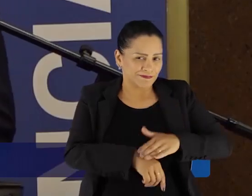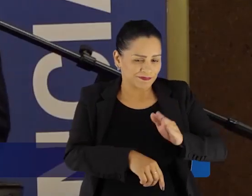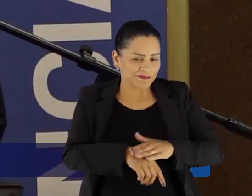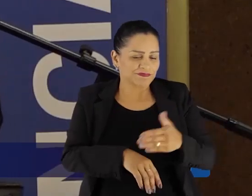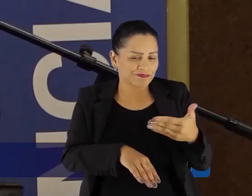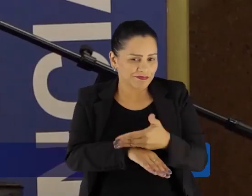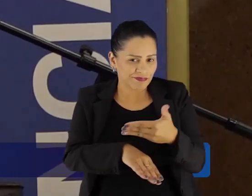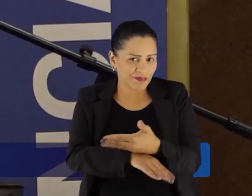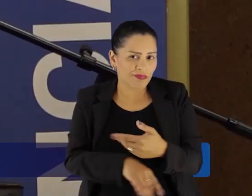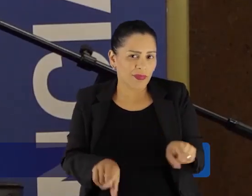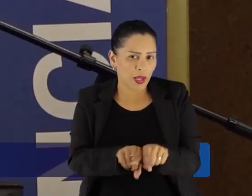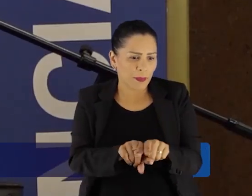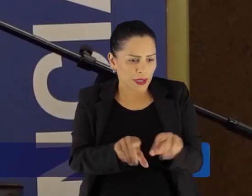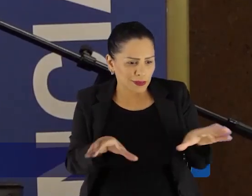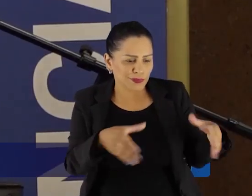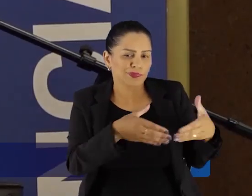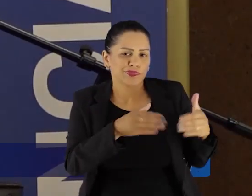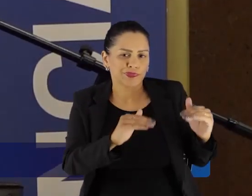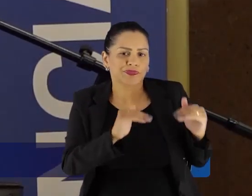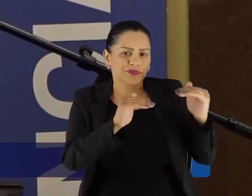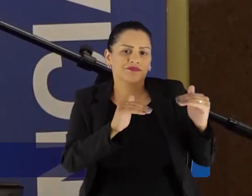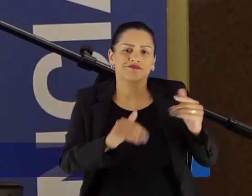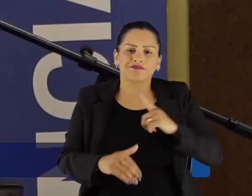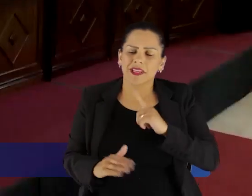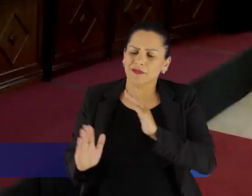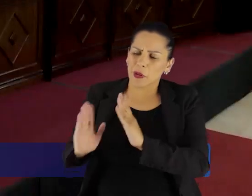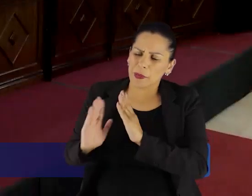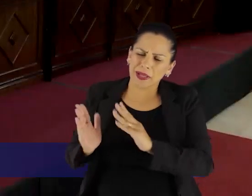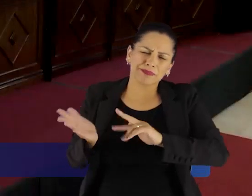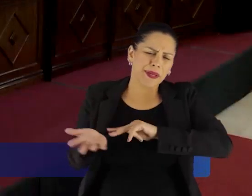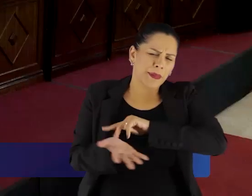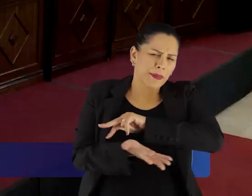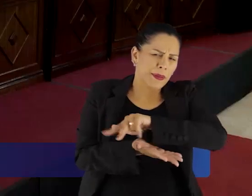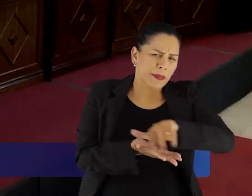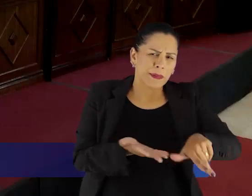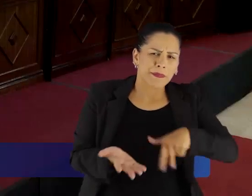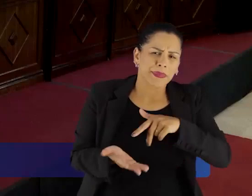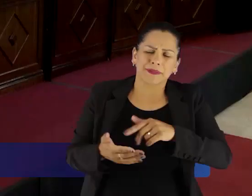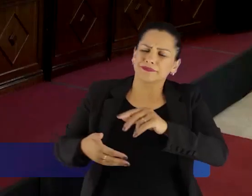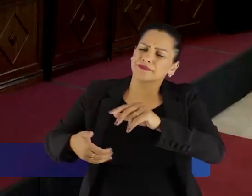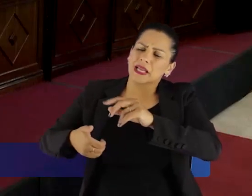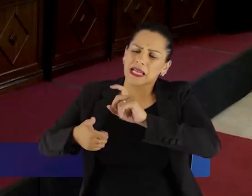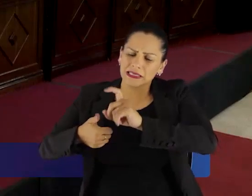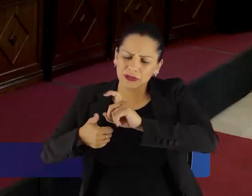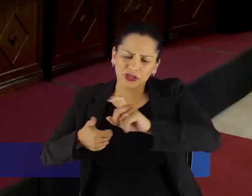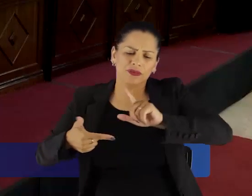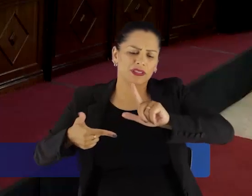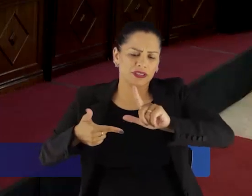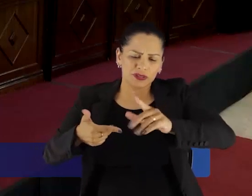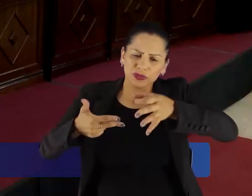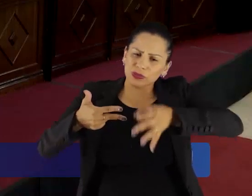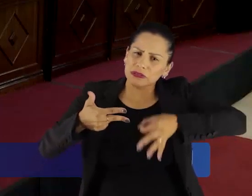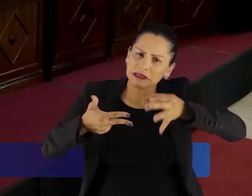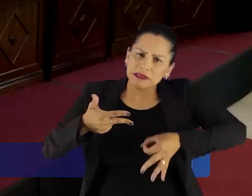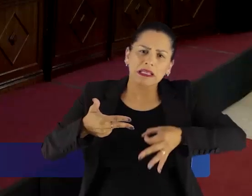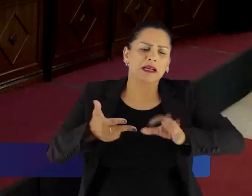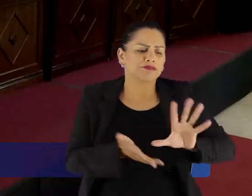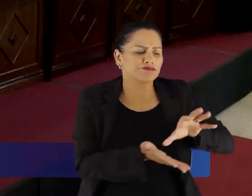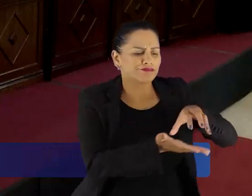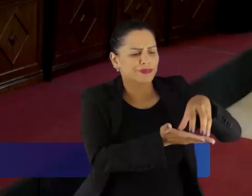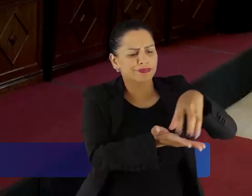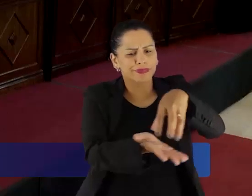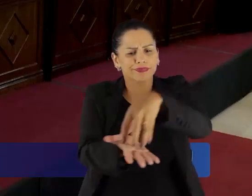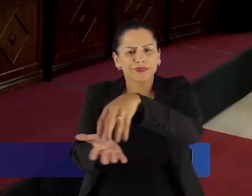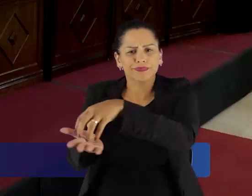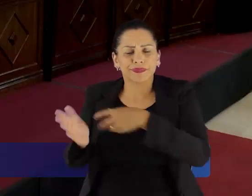fez parte e foram muitos os momentos aonde Poder Executivo Poder Legislativo Poder Judiciário e as instituições